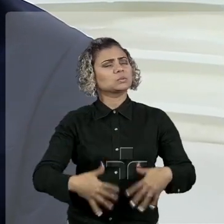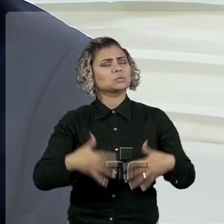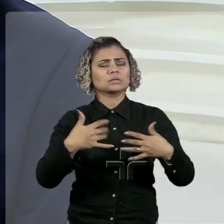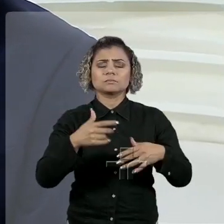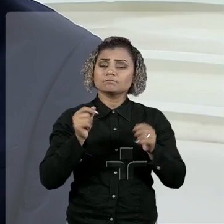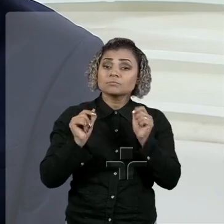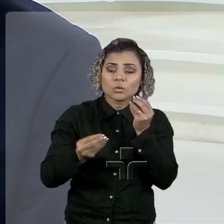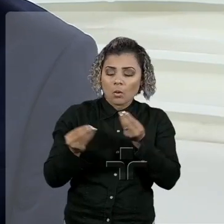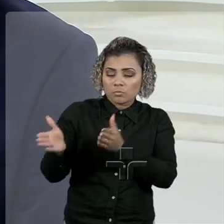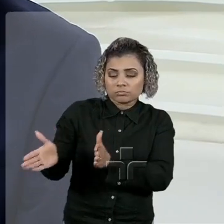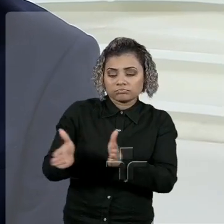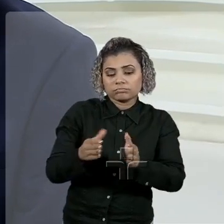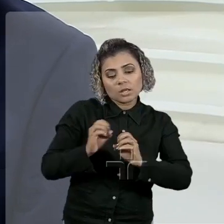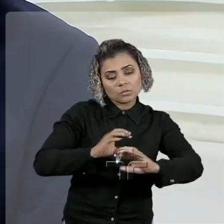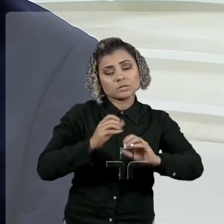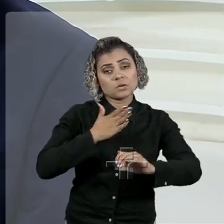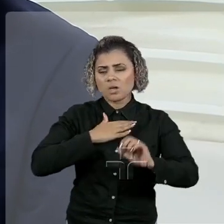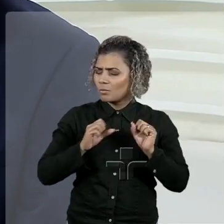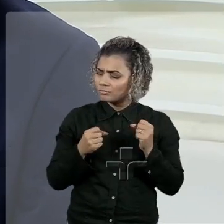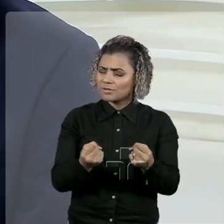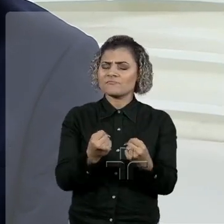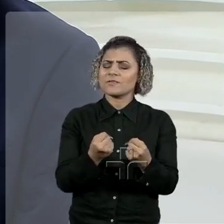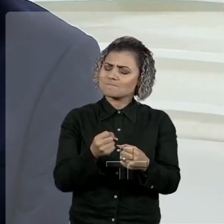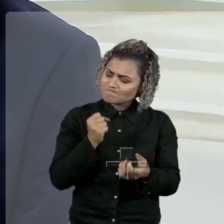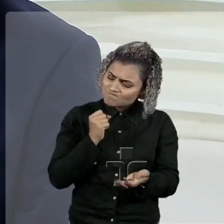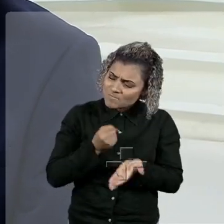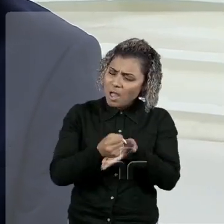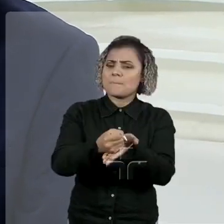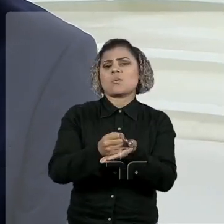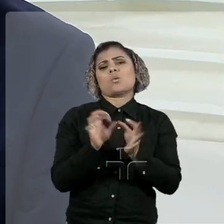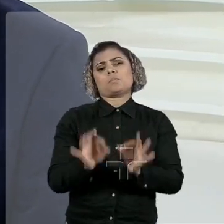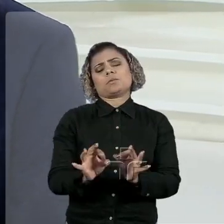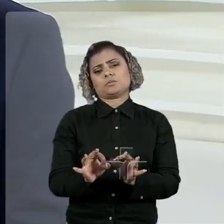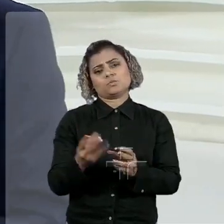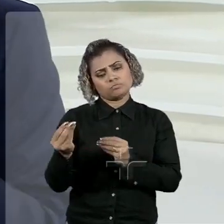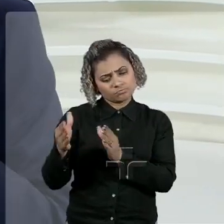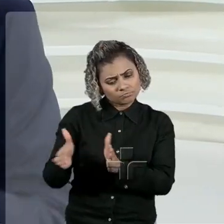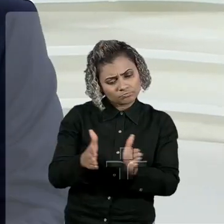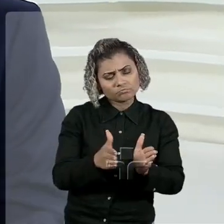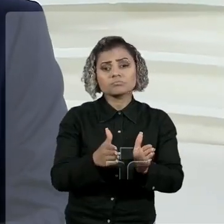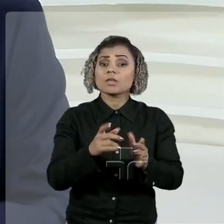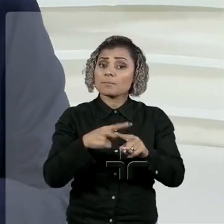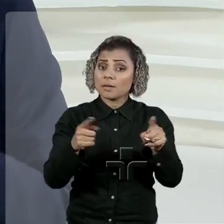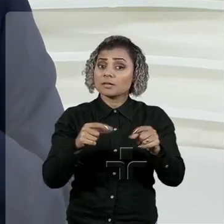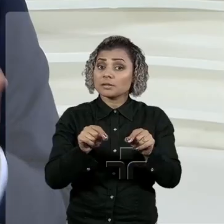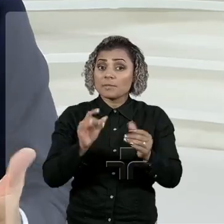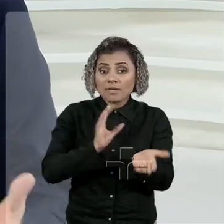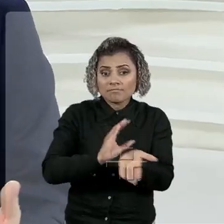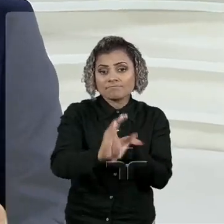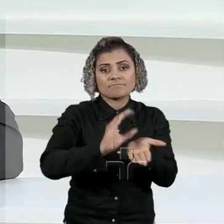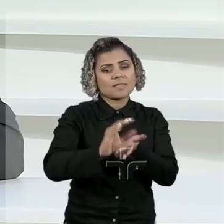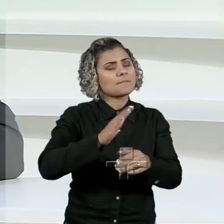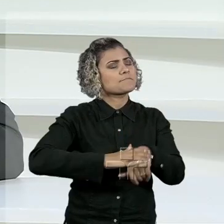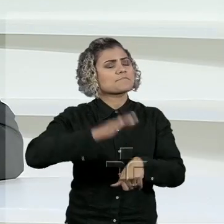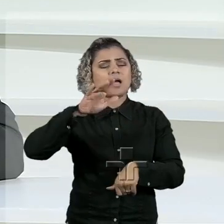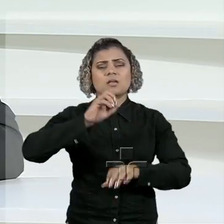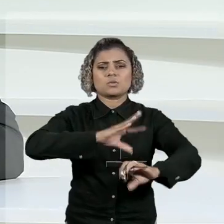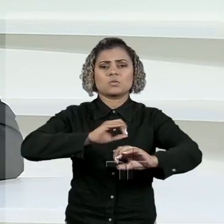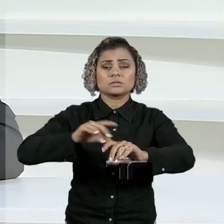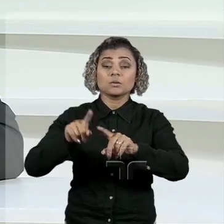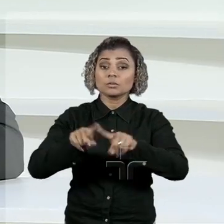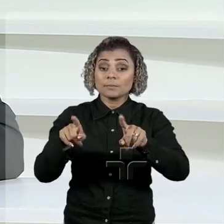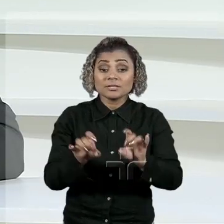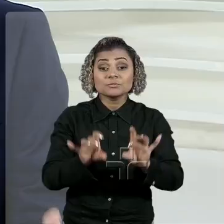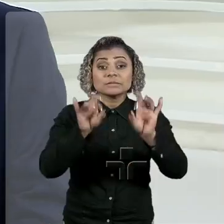do processo educacional. Sou defensor incondicional desse processo. De novo, eu defendo mais recursos para a educação sempre que possível, especialmente